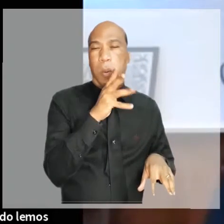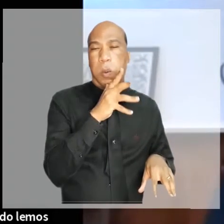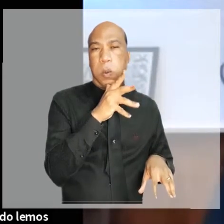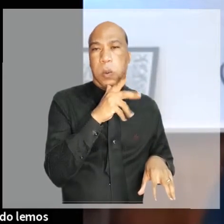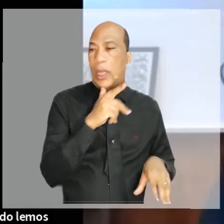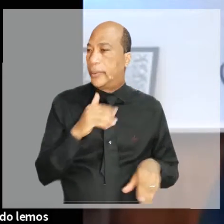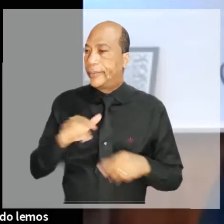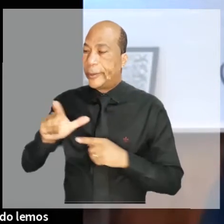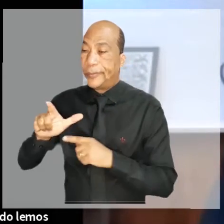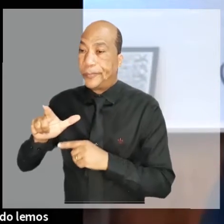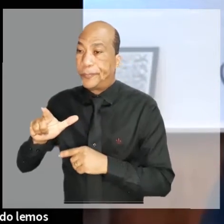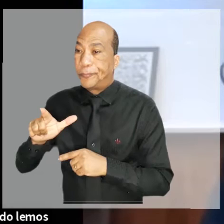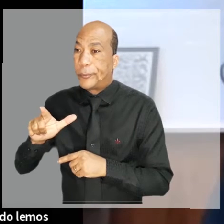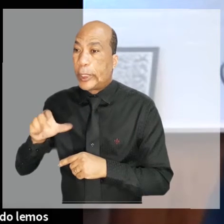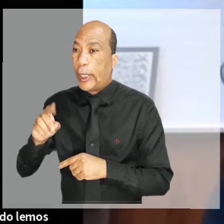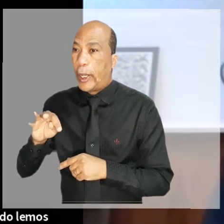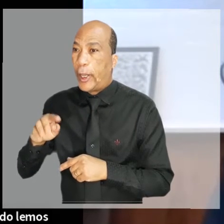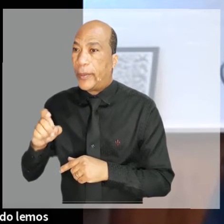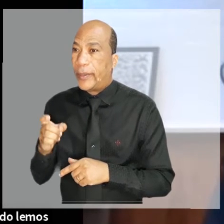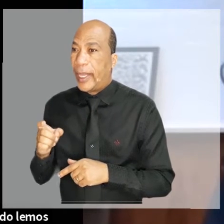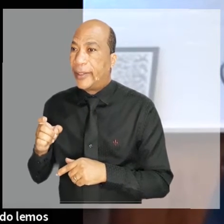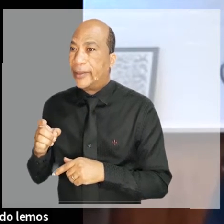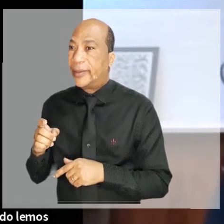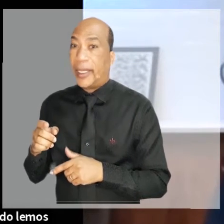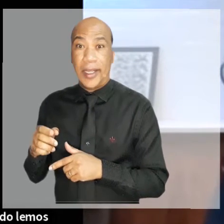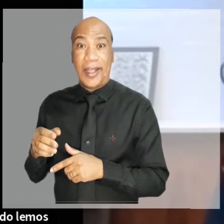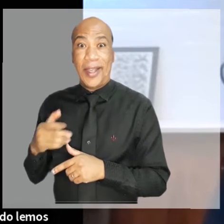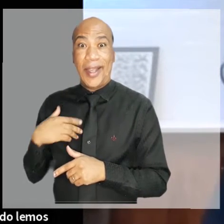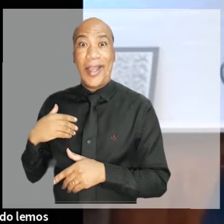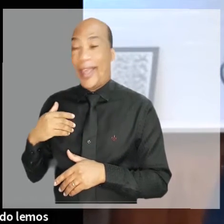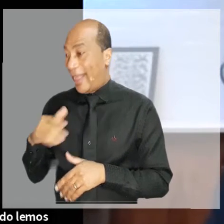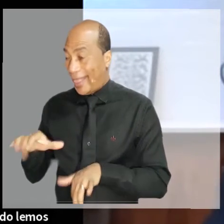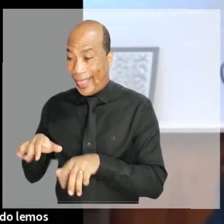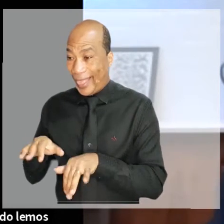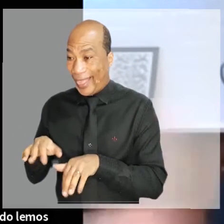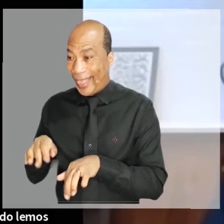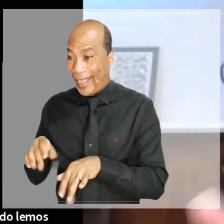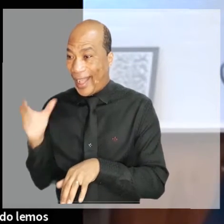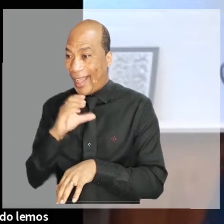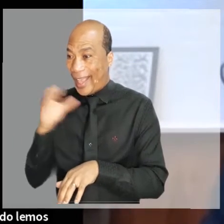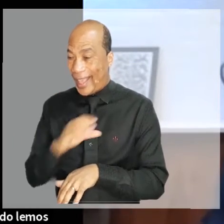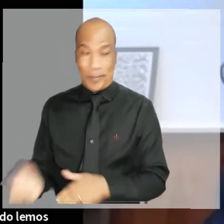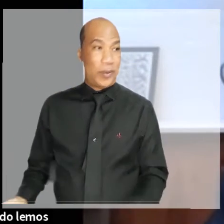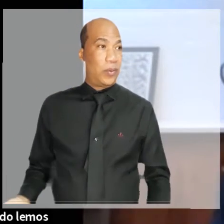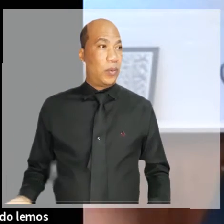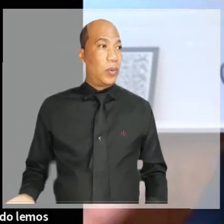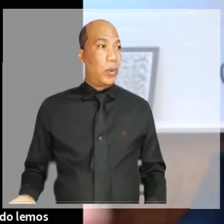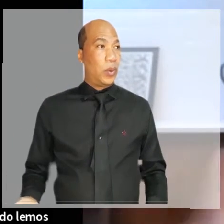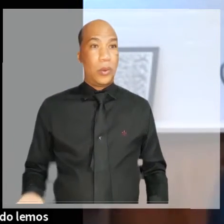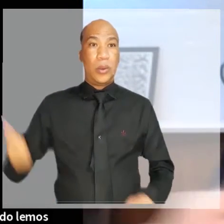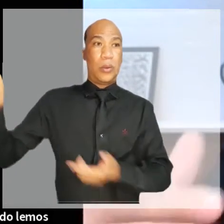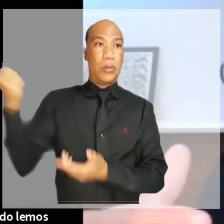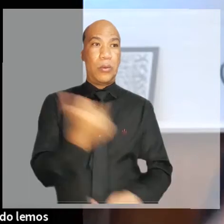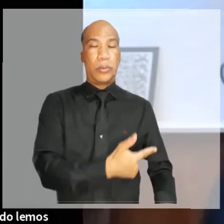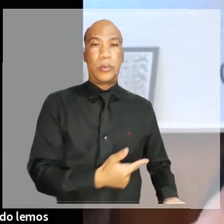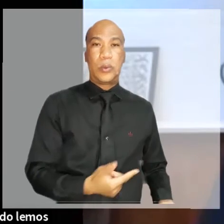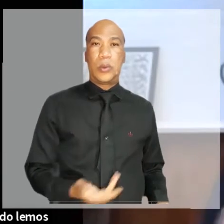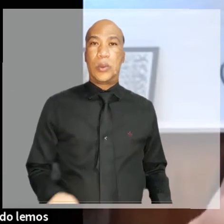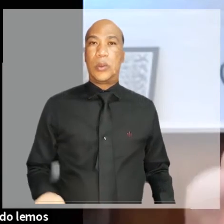inovação exponencial, né, de progressão geométrica, em que poder público e setor